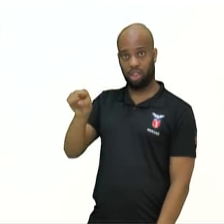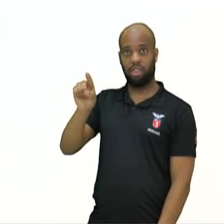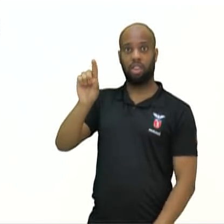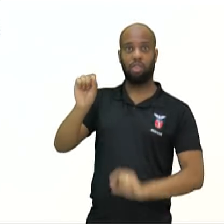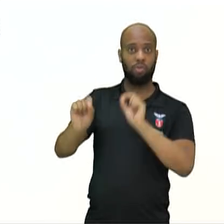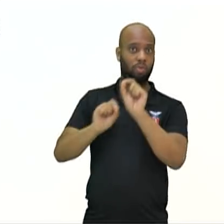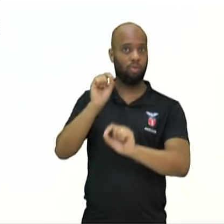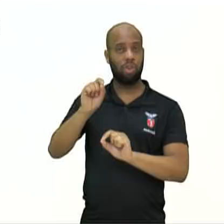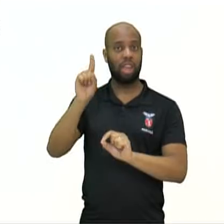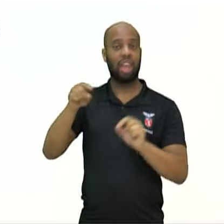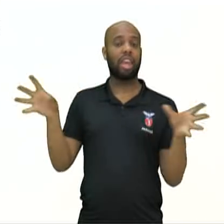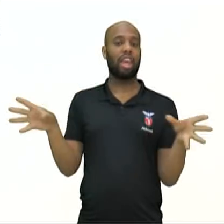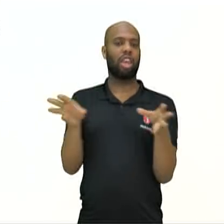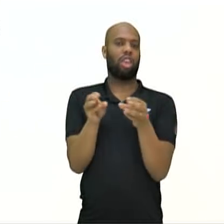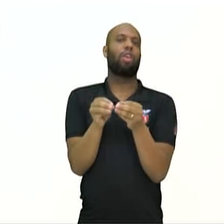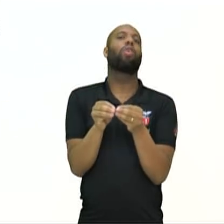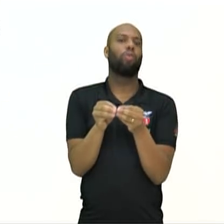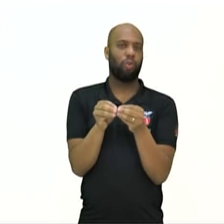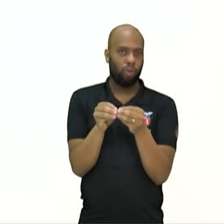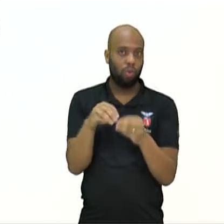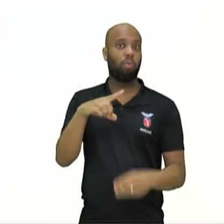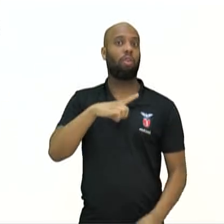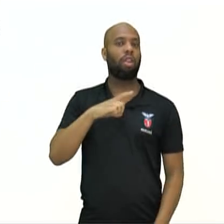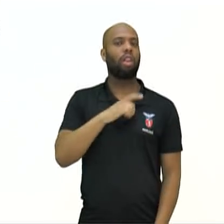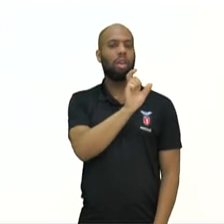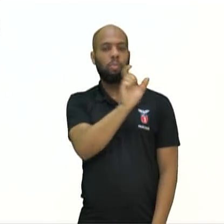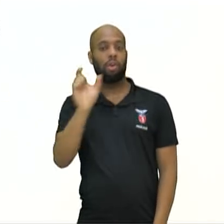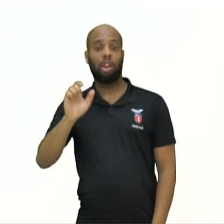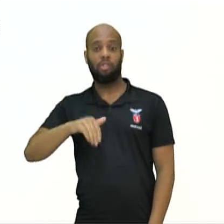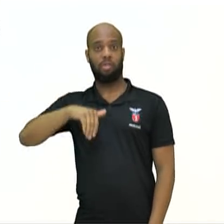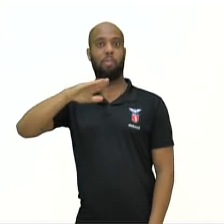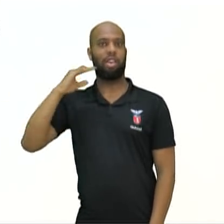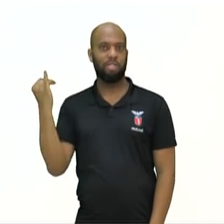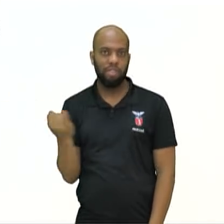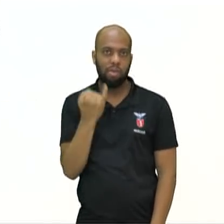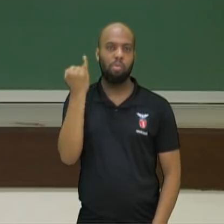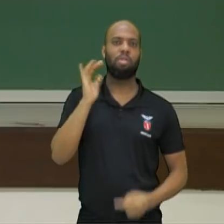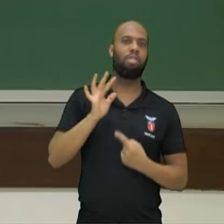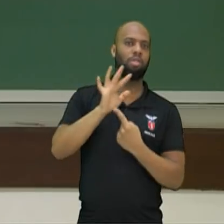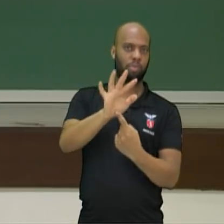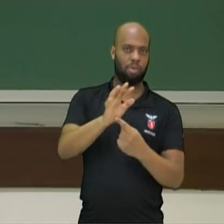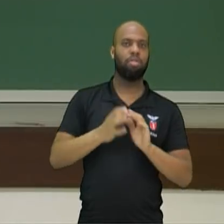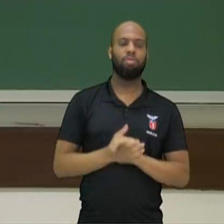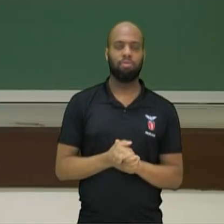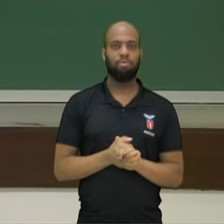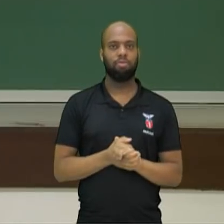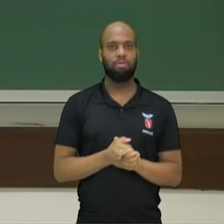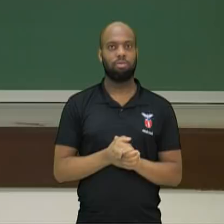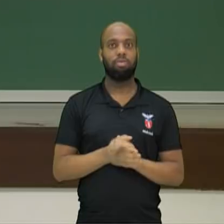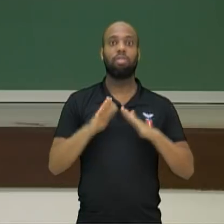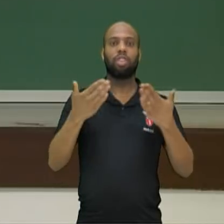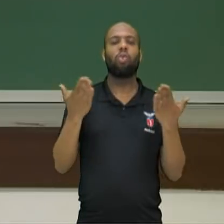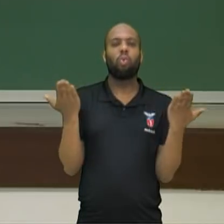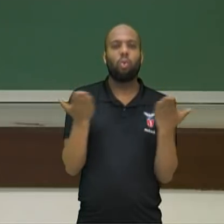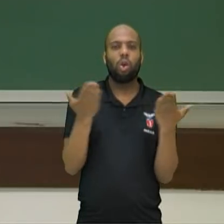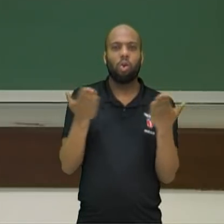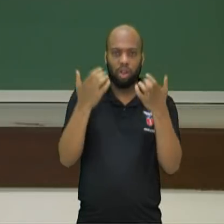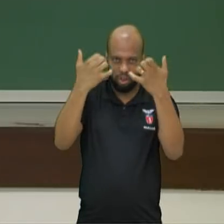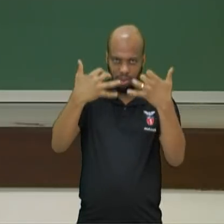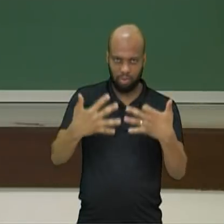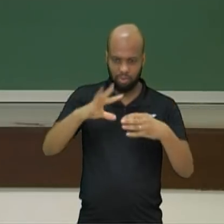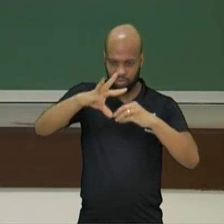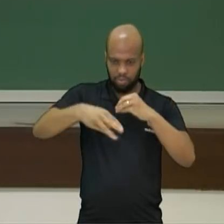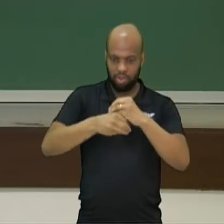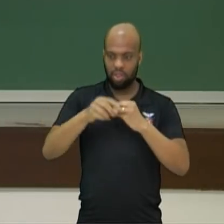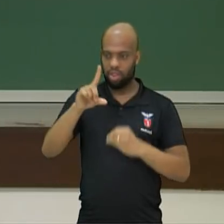uma espécie de resumo, onde as palavras-chave serão apontadas. Bom, só falando um pouquinho aqui da lead, está dizendo ali